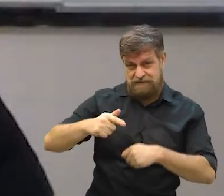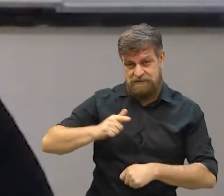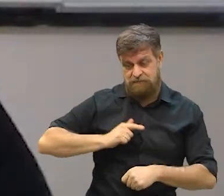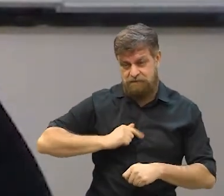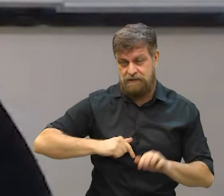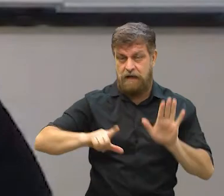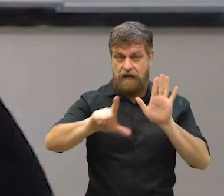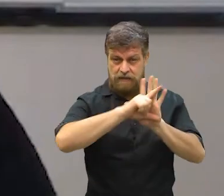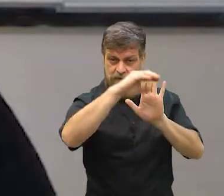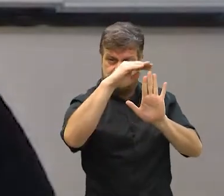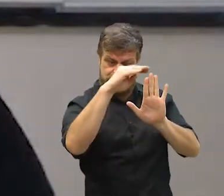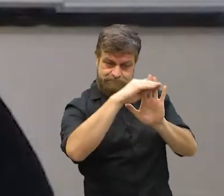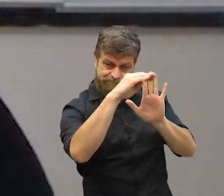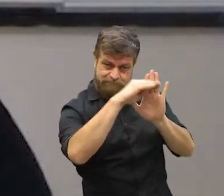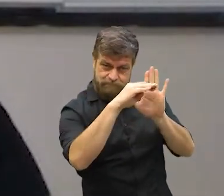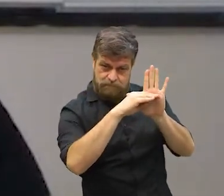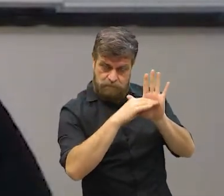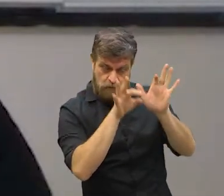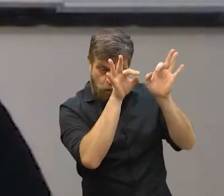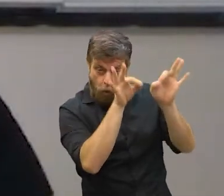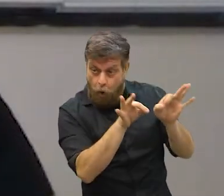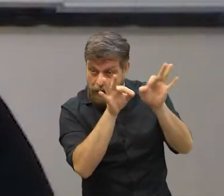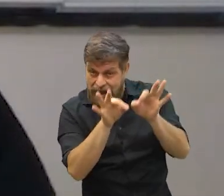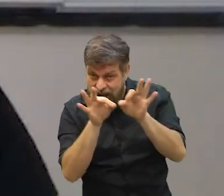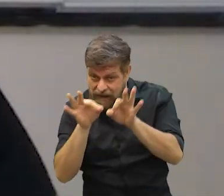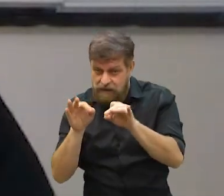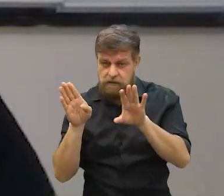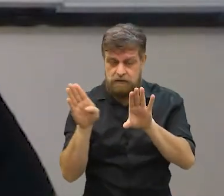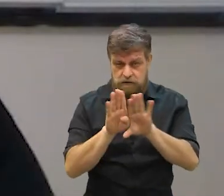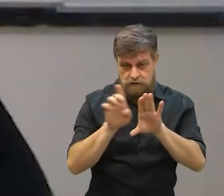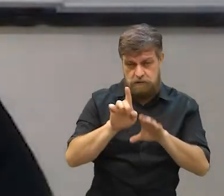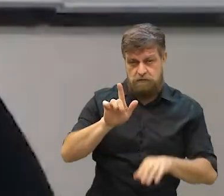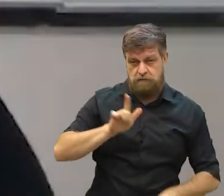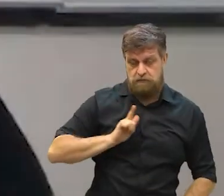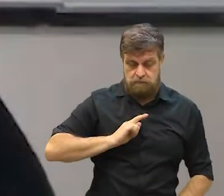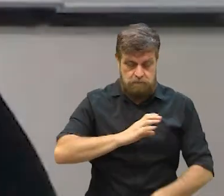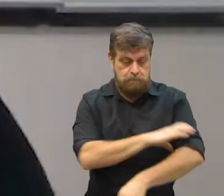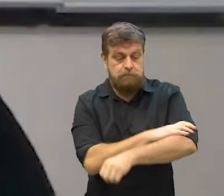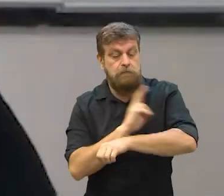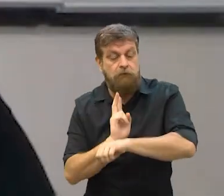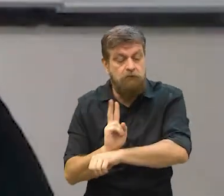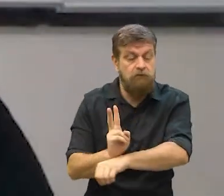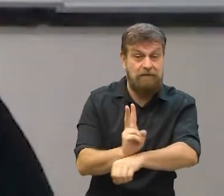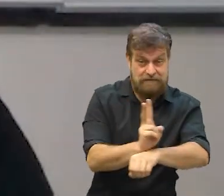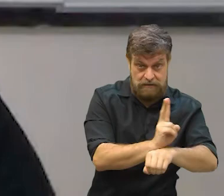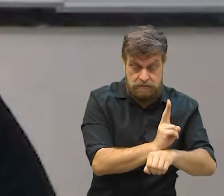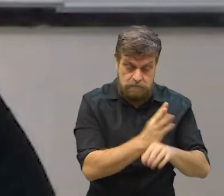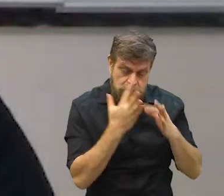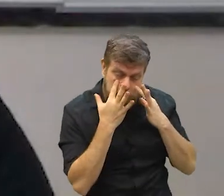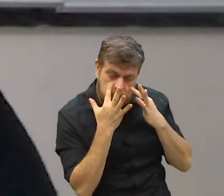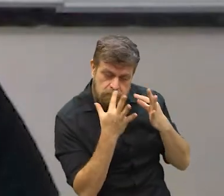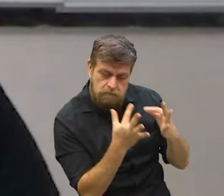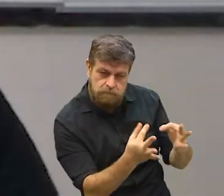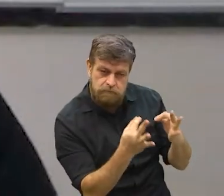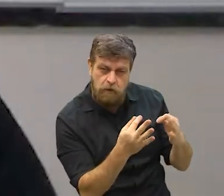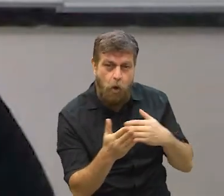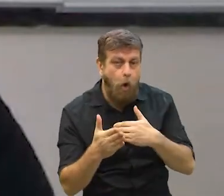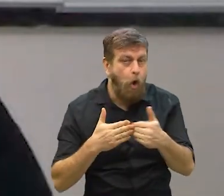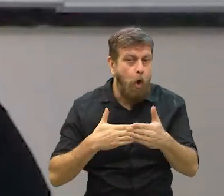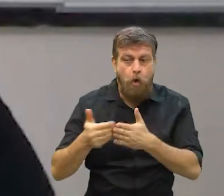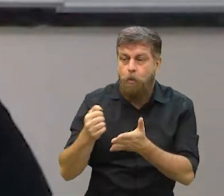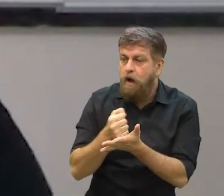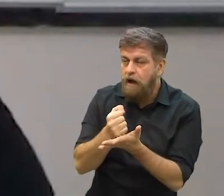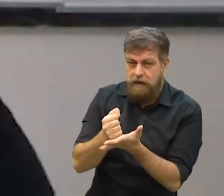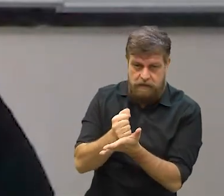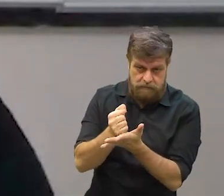feita uma legalização correta, com a fiscalização necessária, como de